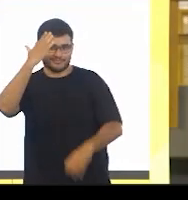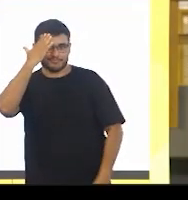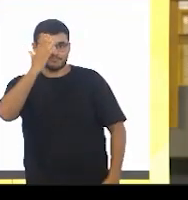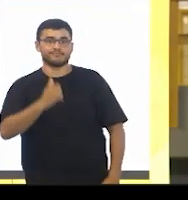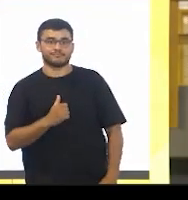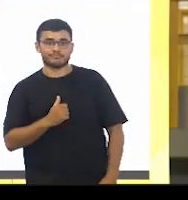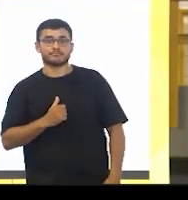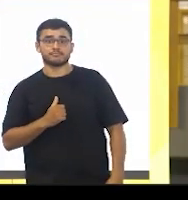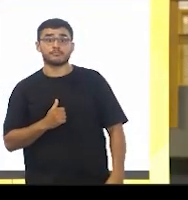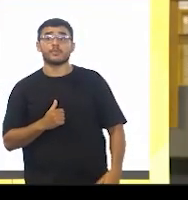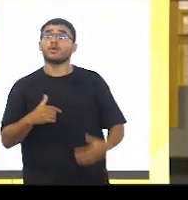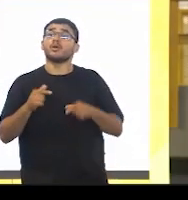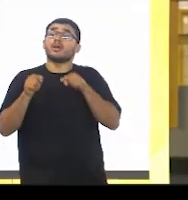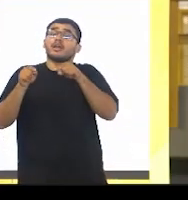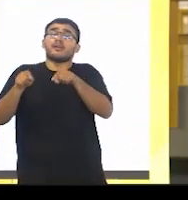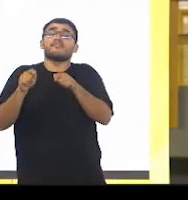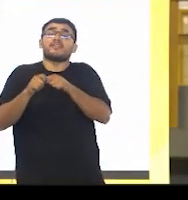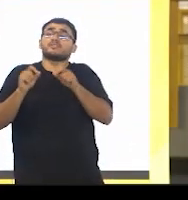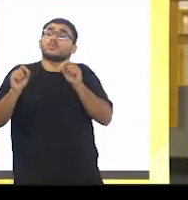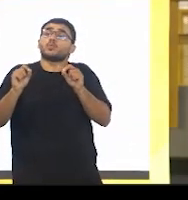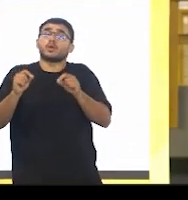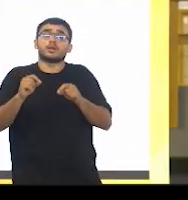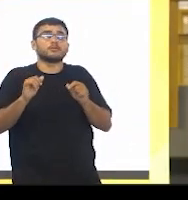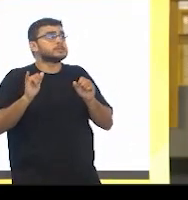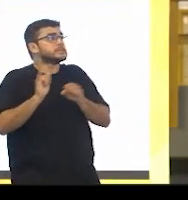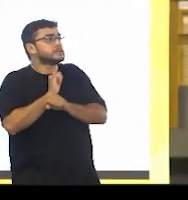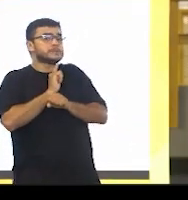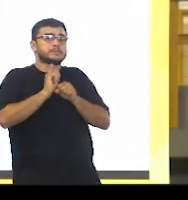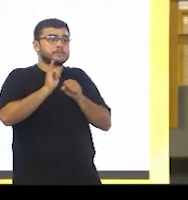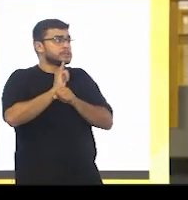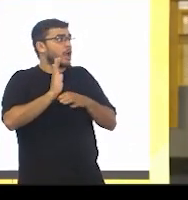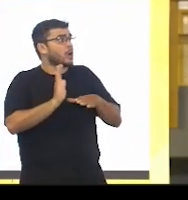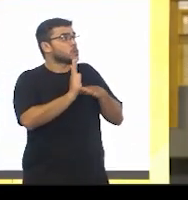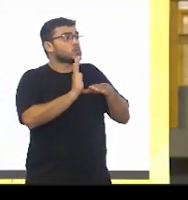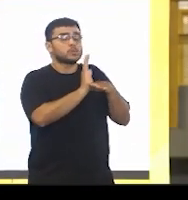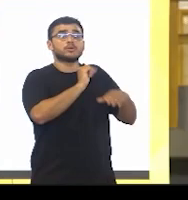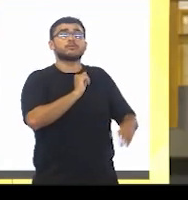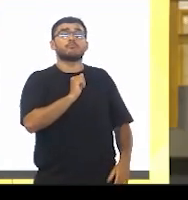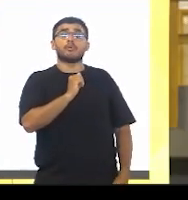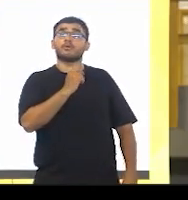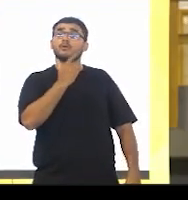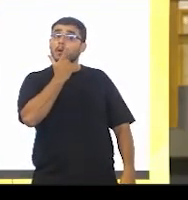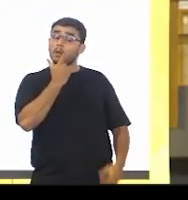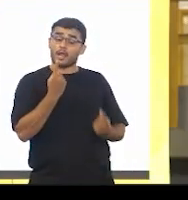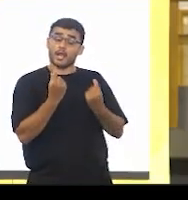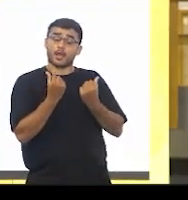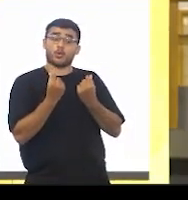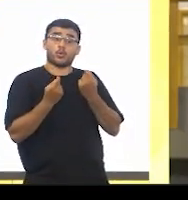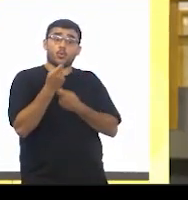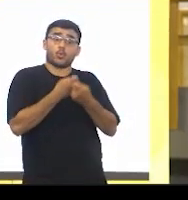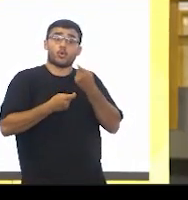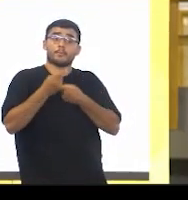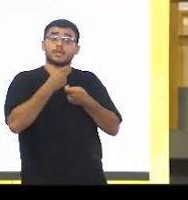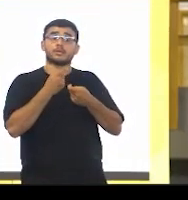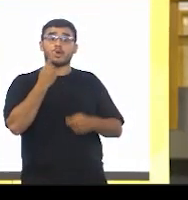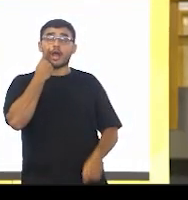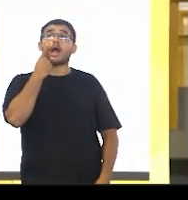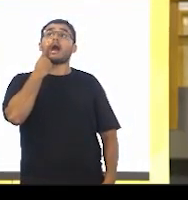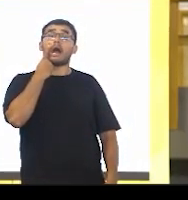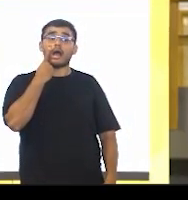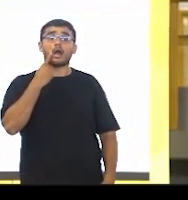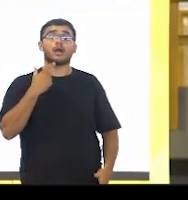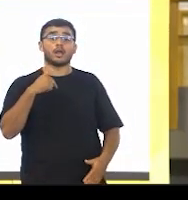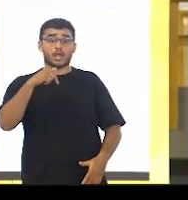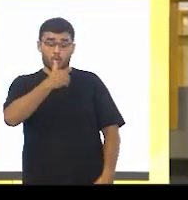é o papel do Estado na economia? Se a gente fala o papel do Estado na economia, está